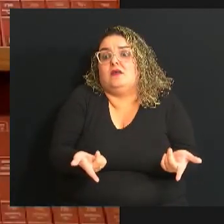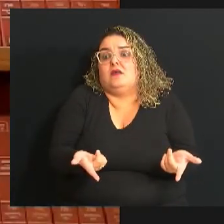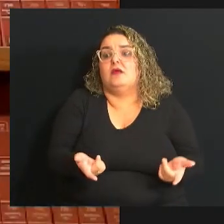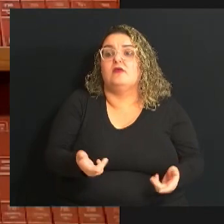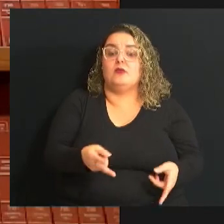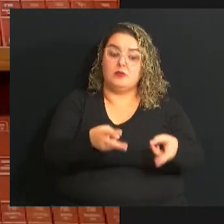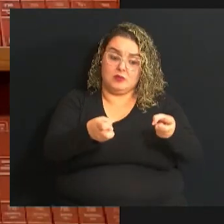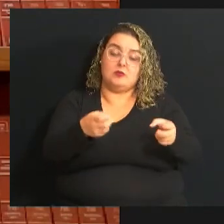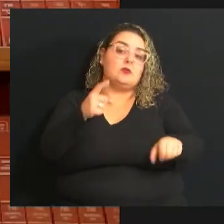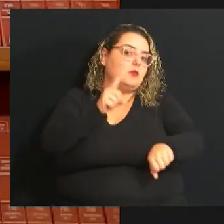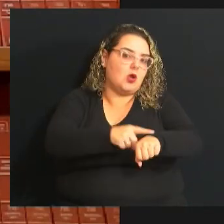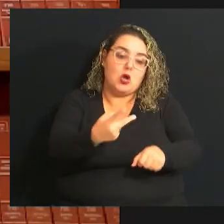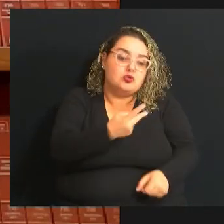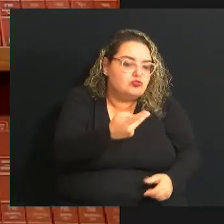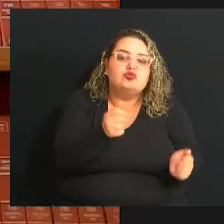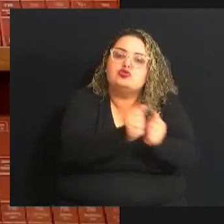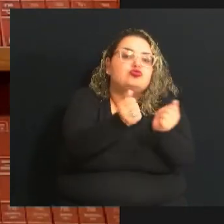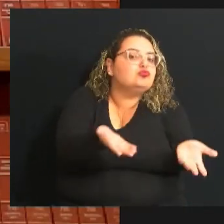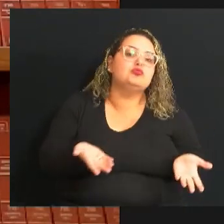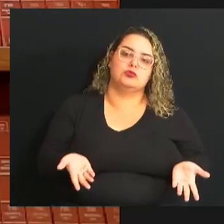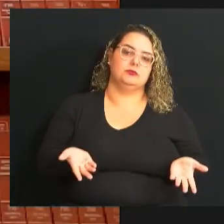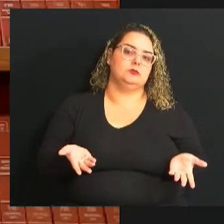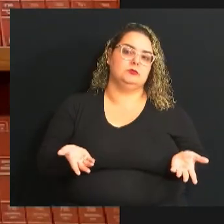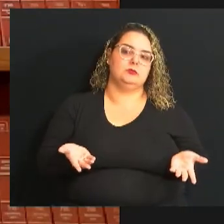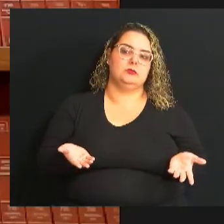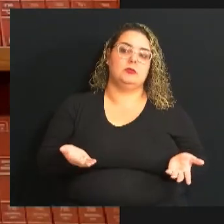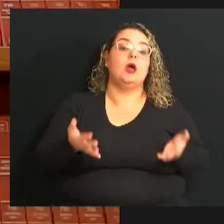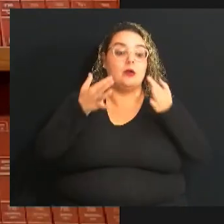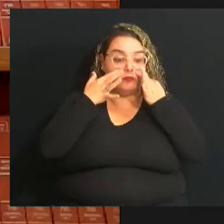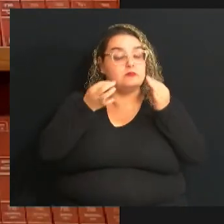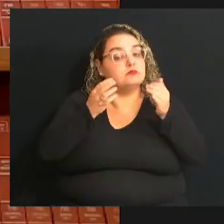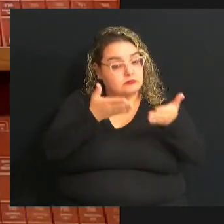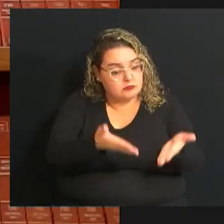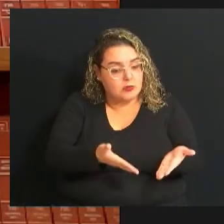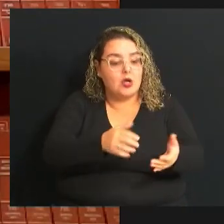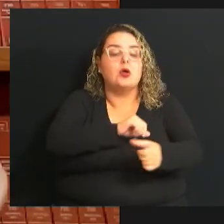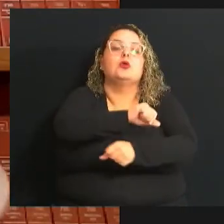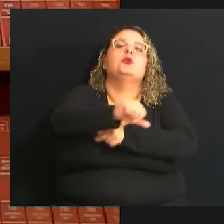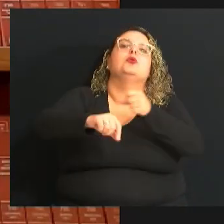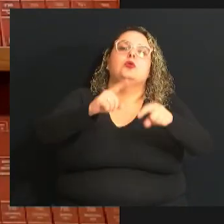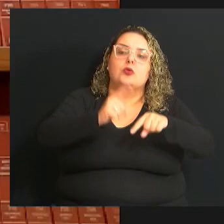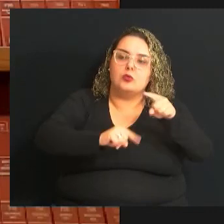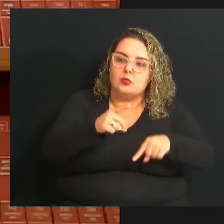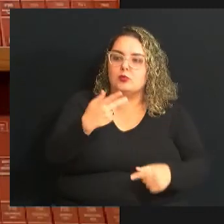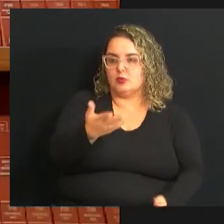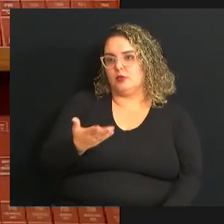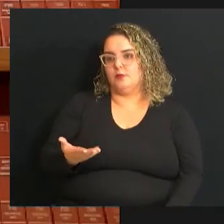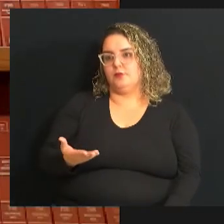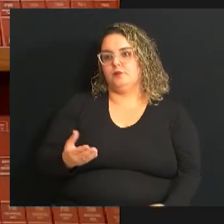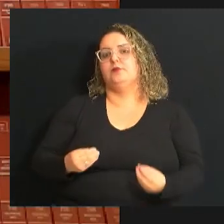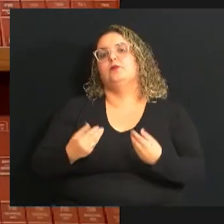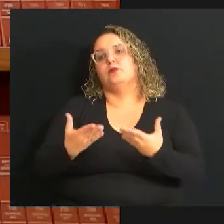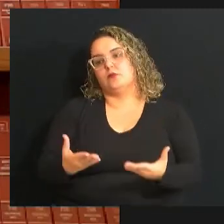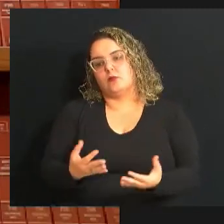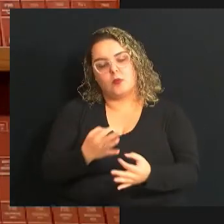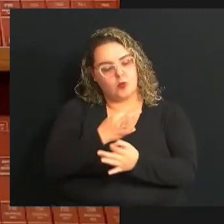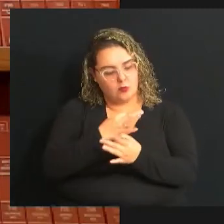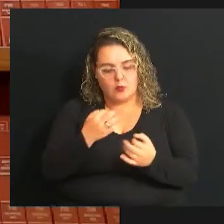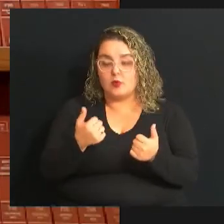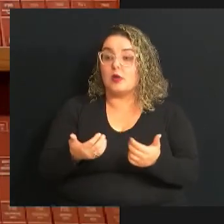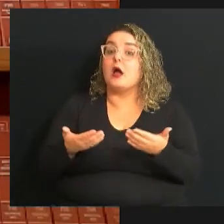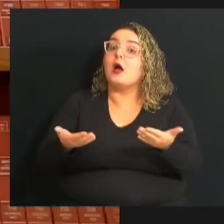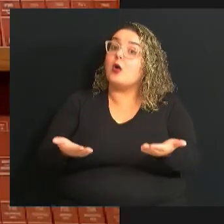disponíveis. Ou seja, ele precisa informar que foram colocados um lote, nesse nosso exemplo, de 1.000 produtos. Ele precisa informar